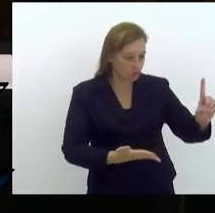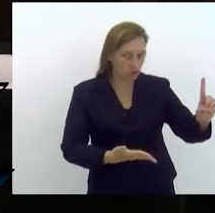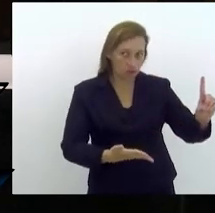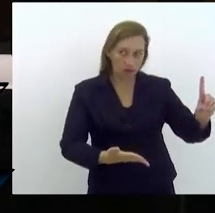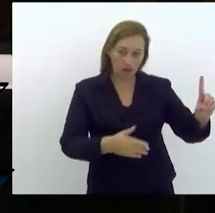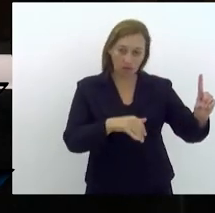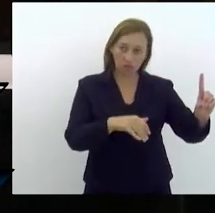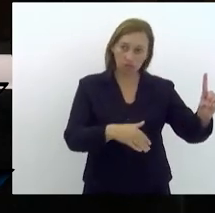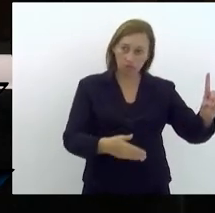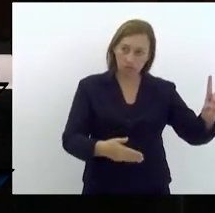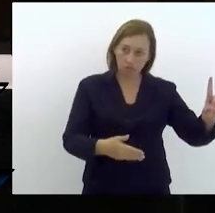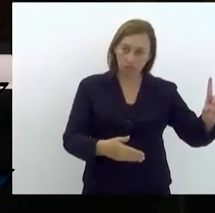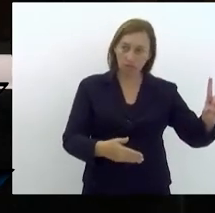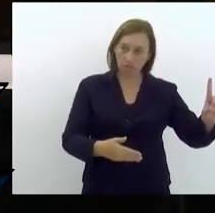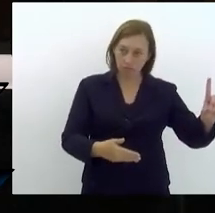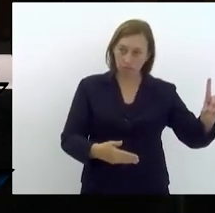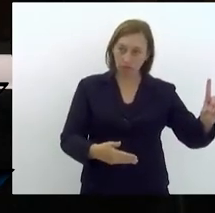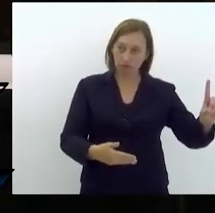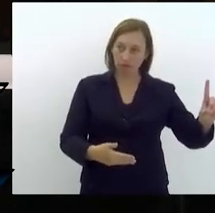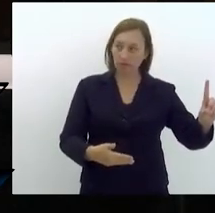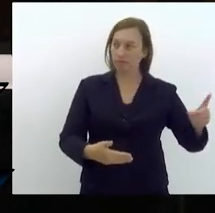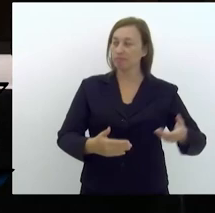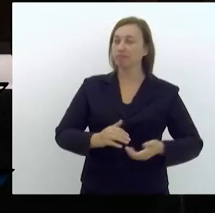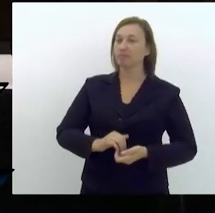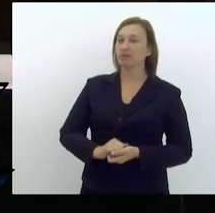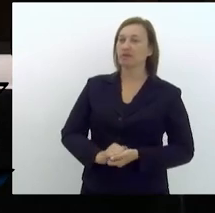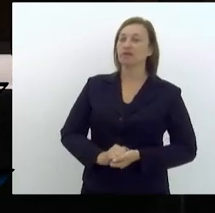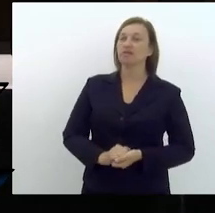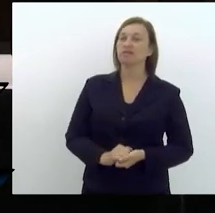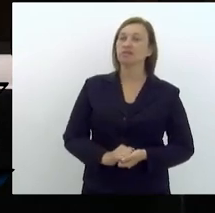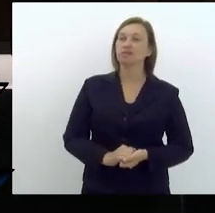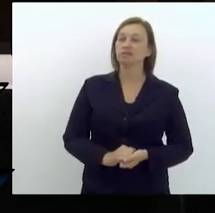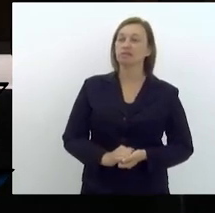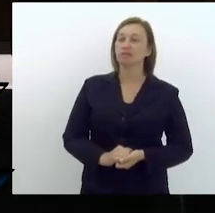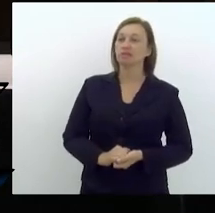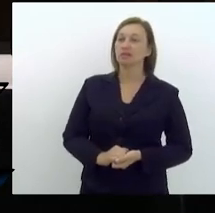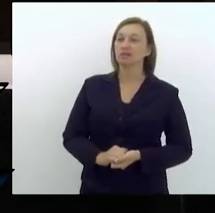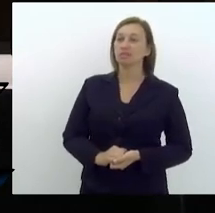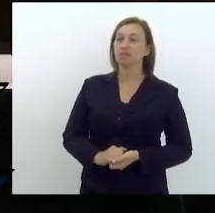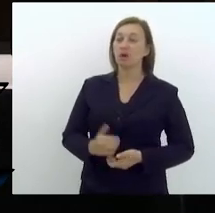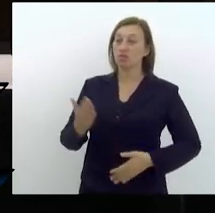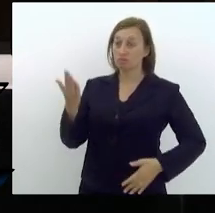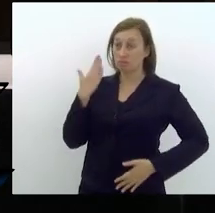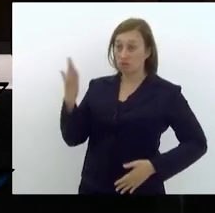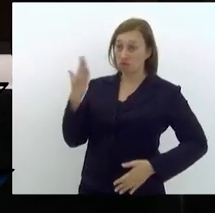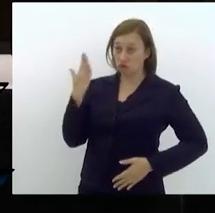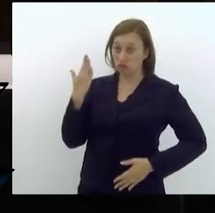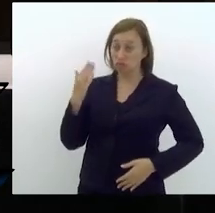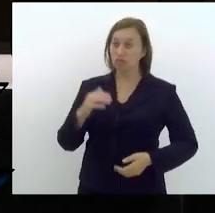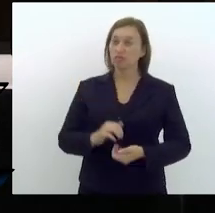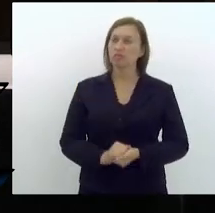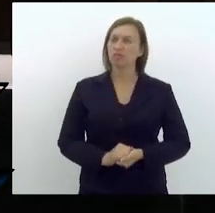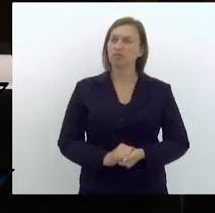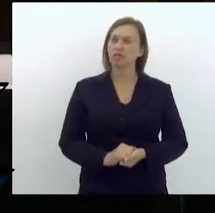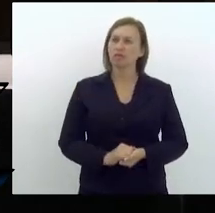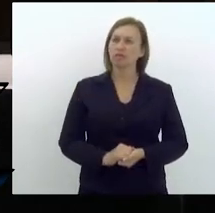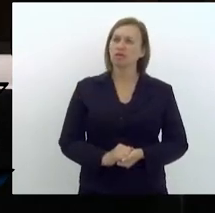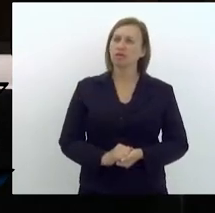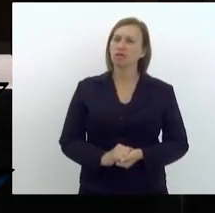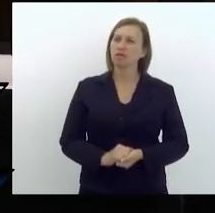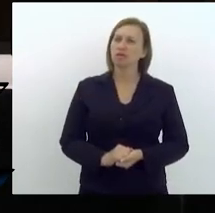atacante Pedro imaginando aqui ó o Lula por narcotraficante na conditador perdão